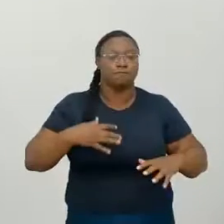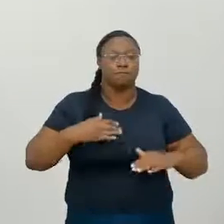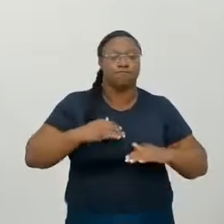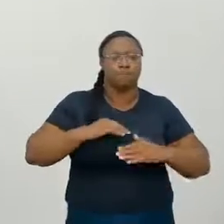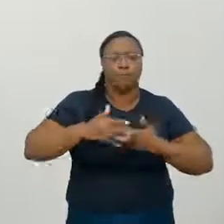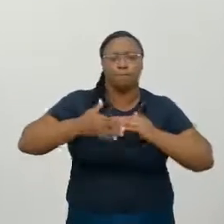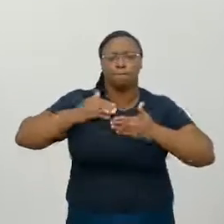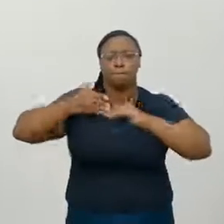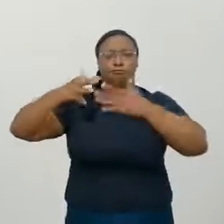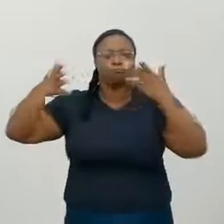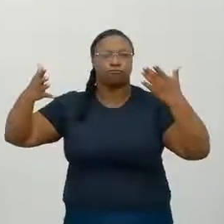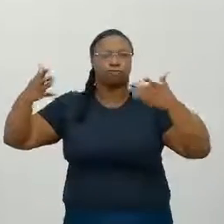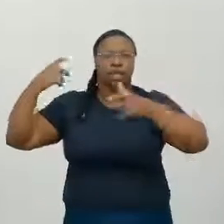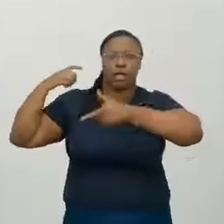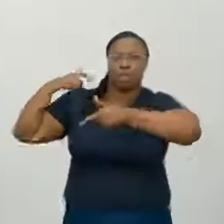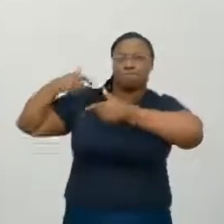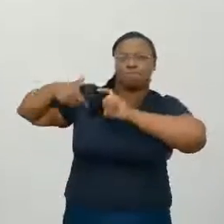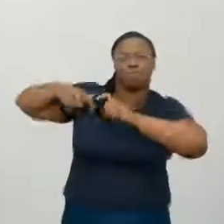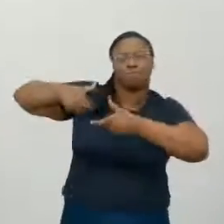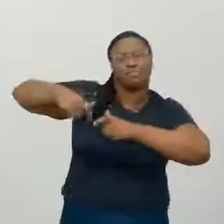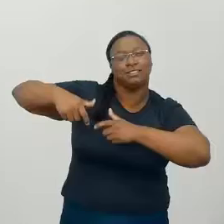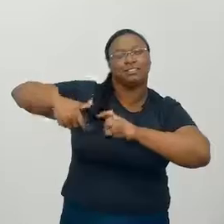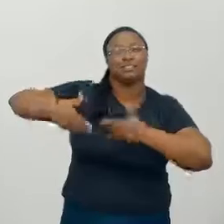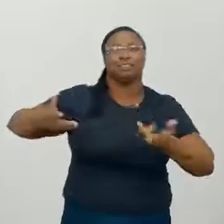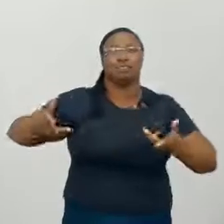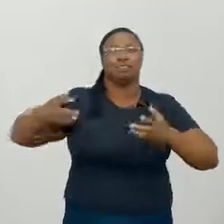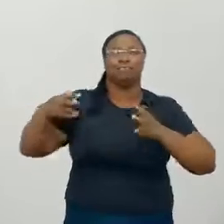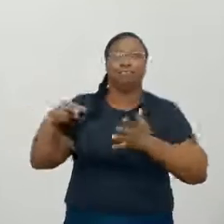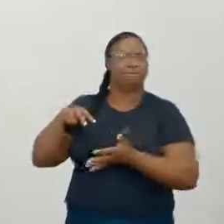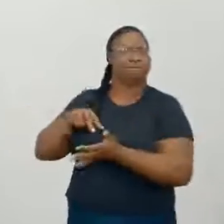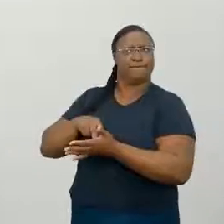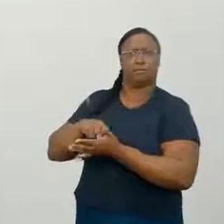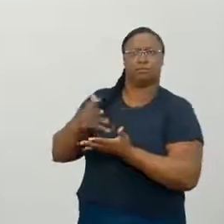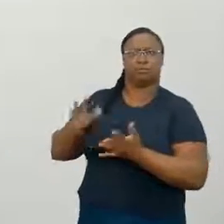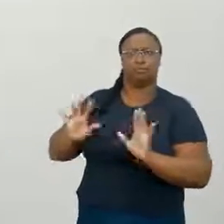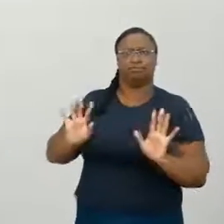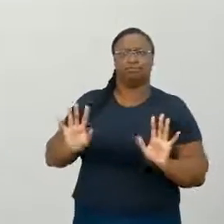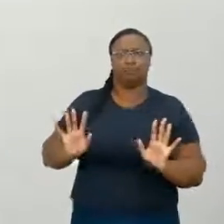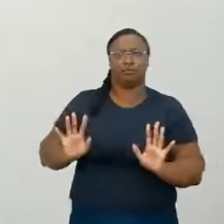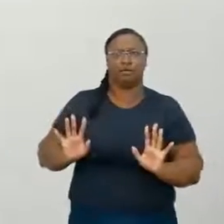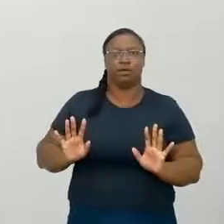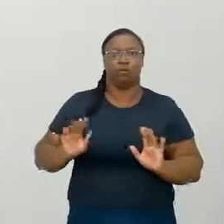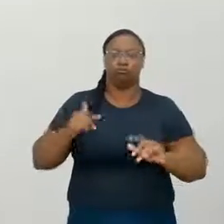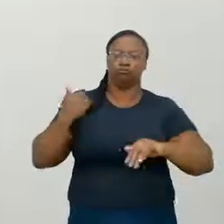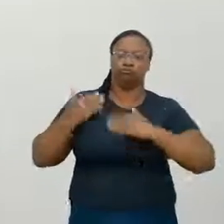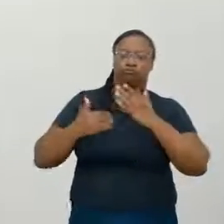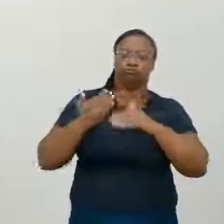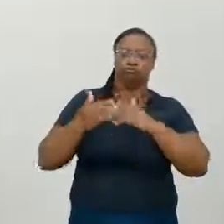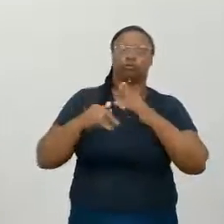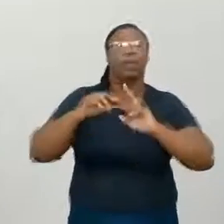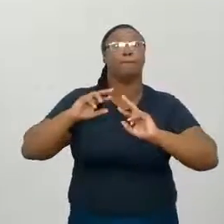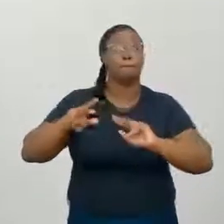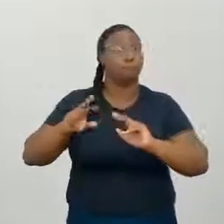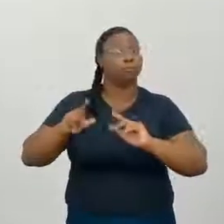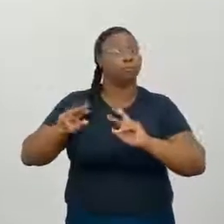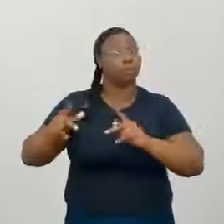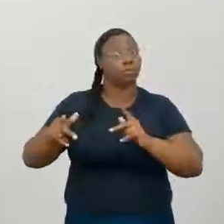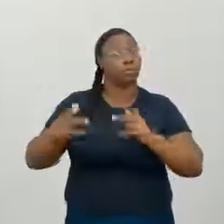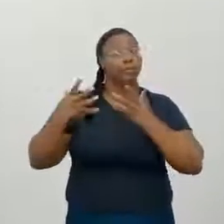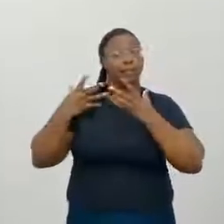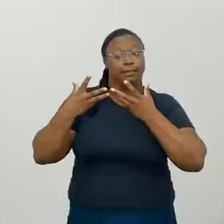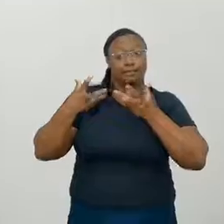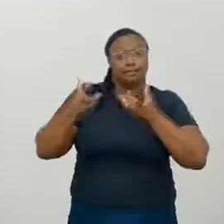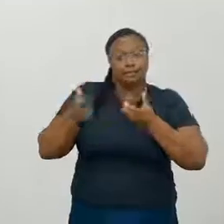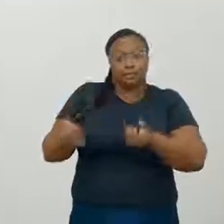ela não é fixa no tempo, né? Então, o quanto isso vai modificando conforme a gente vai